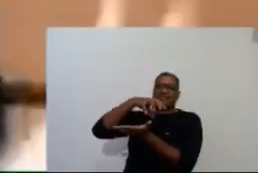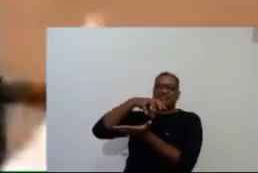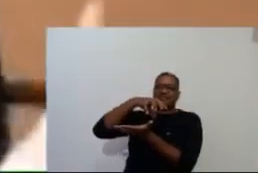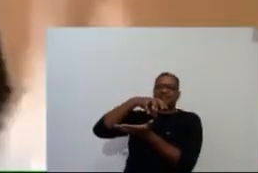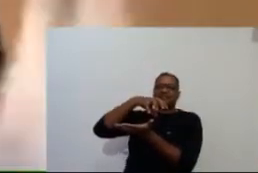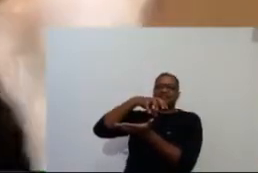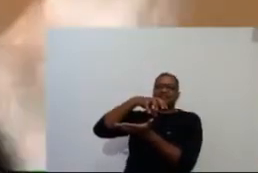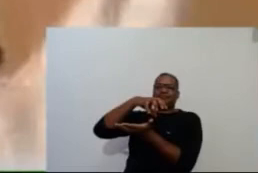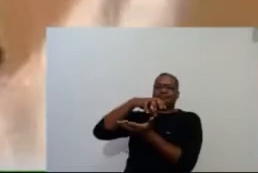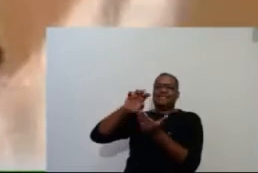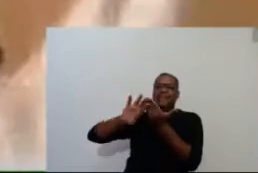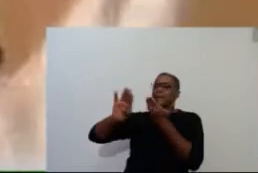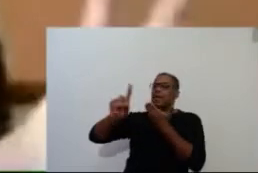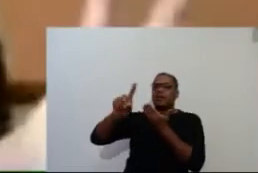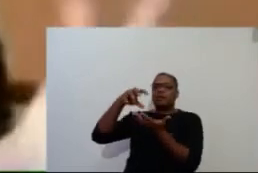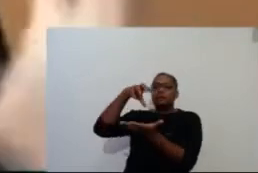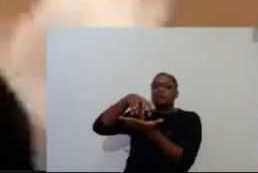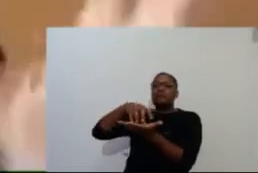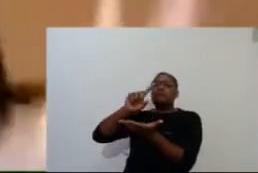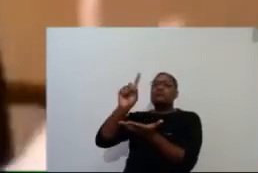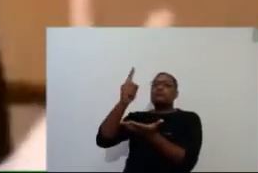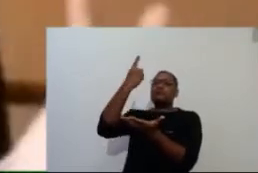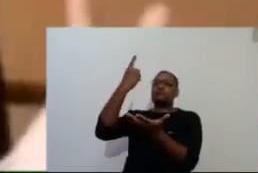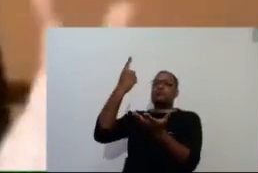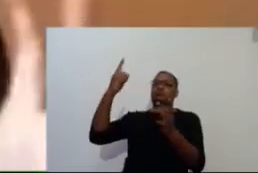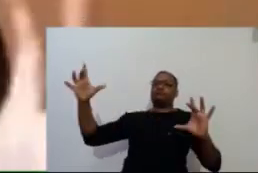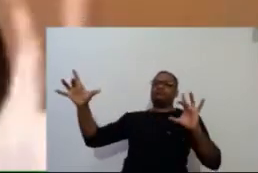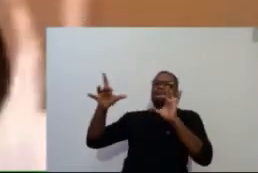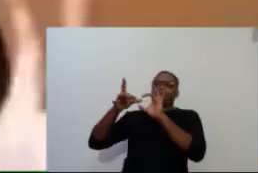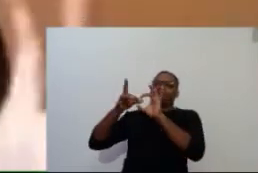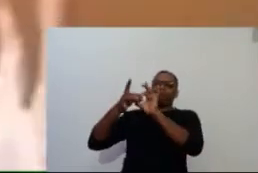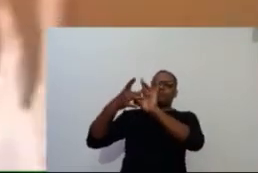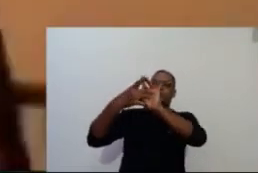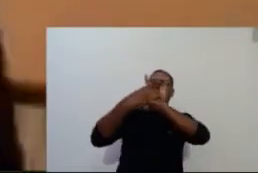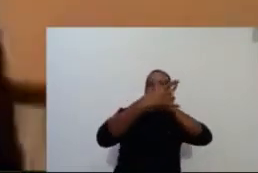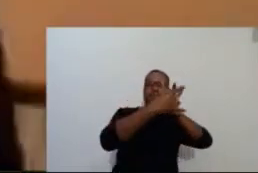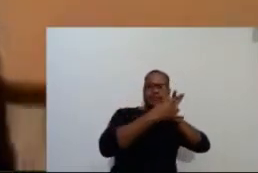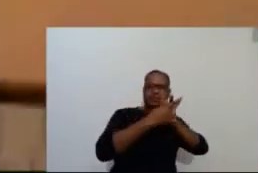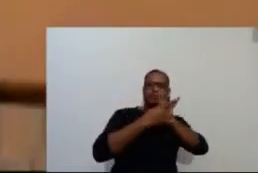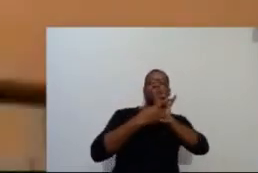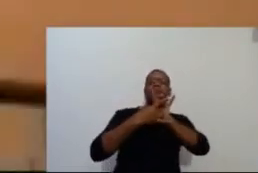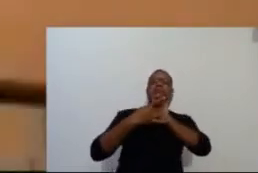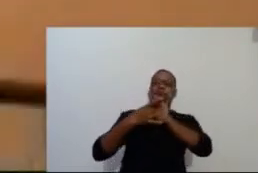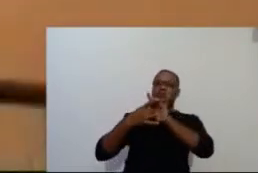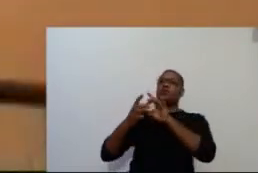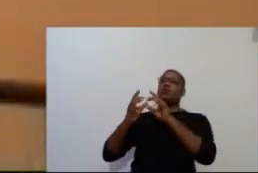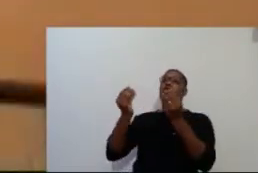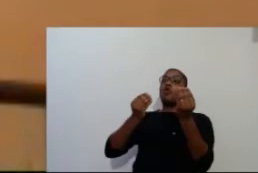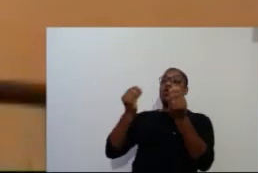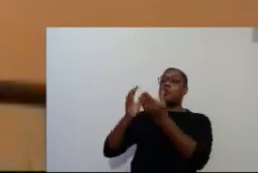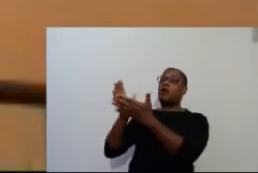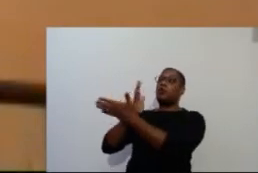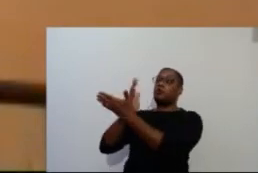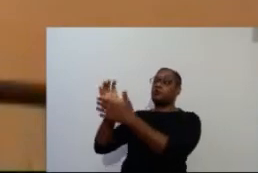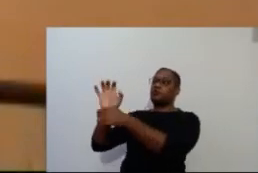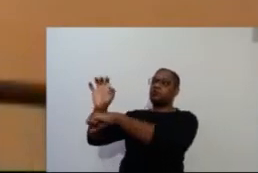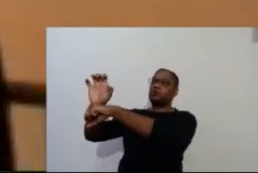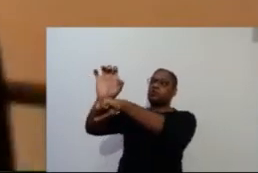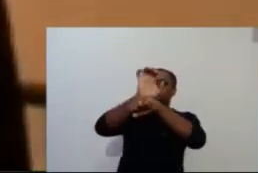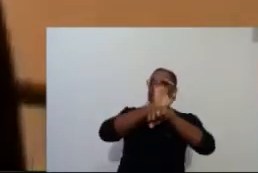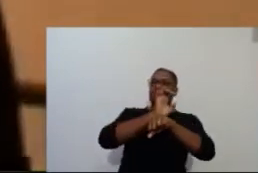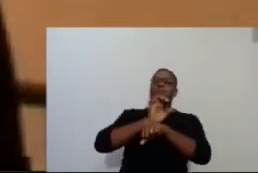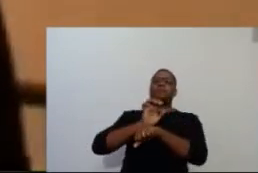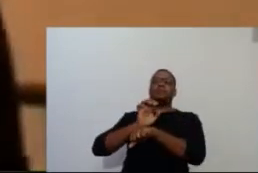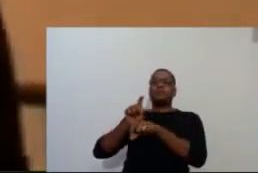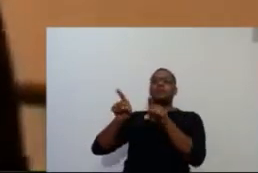que formam um único organismo. Que organismo? Como é que esse organismo funciona? Alguns estados produzem oferta de tutoria